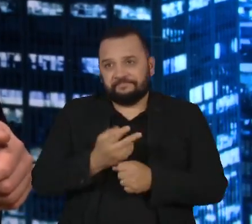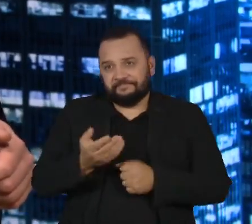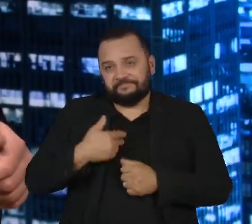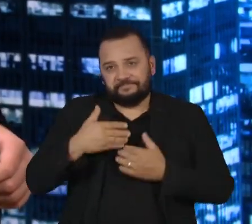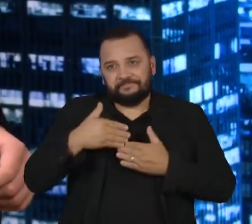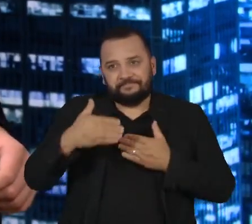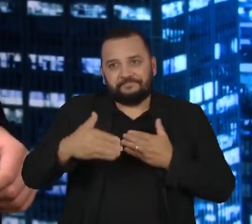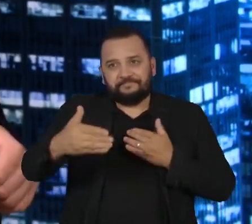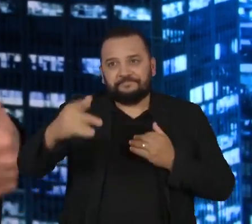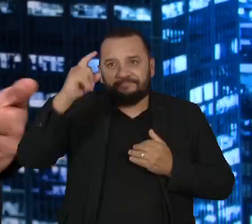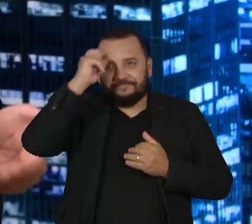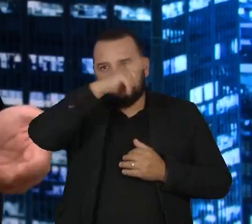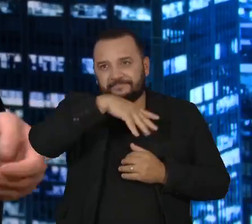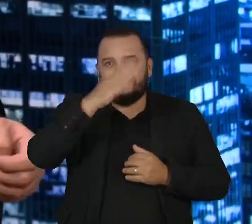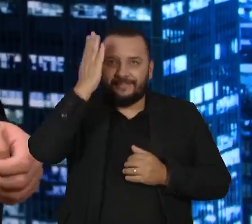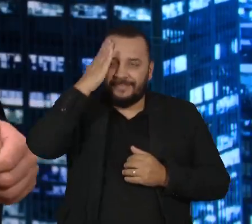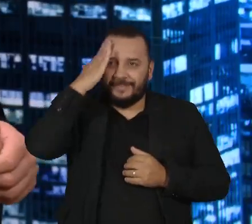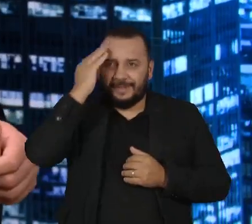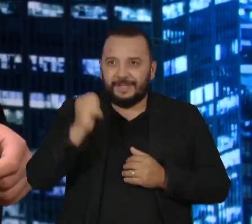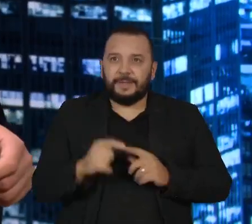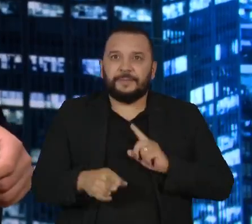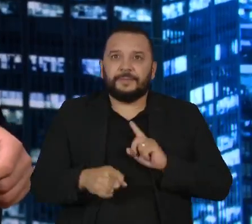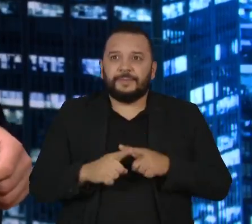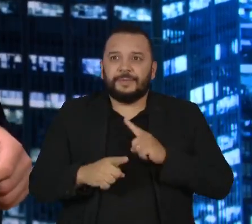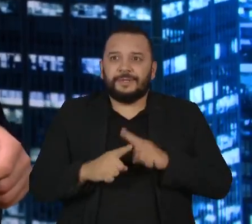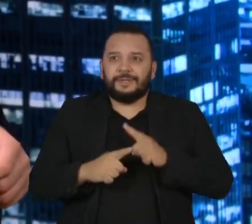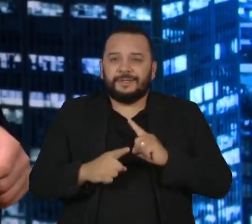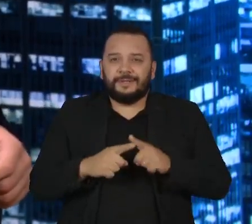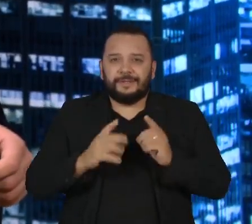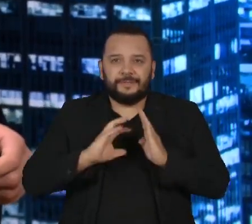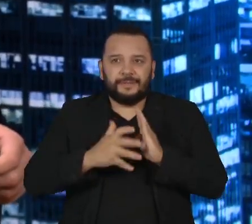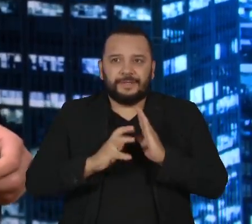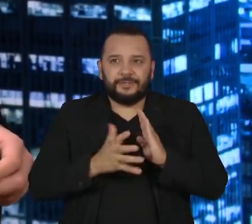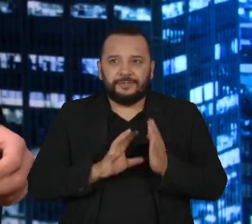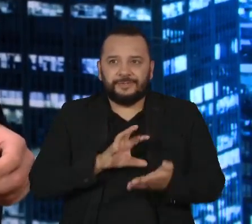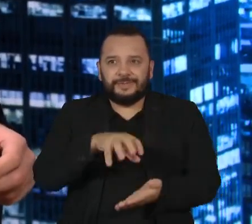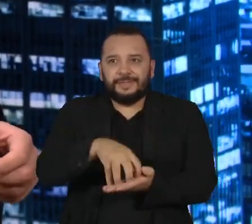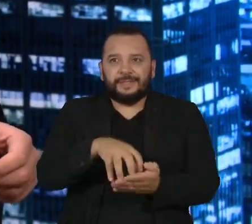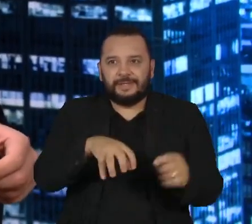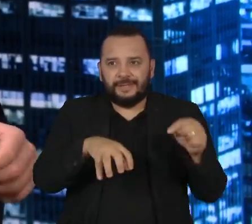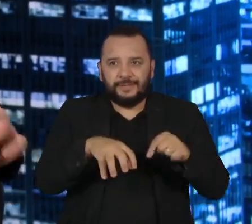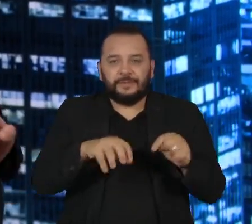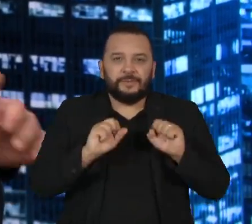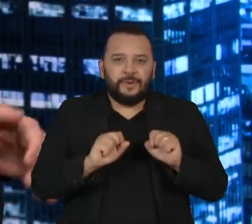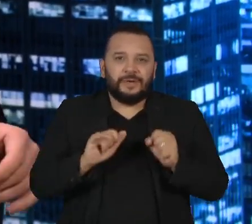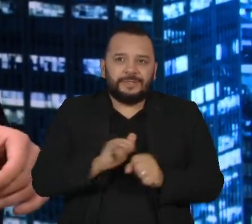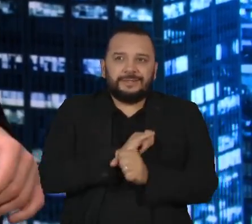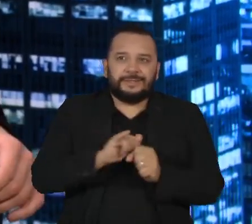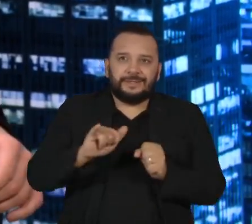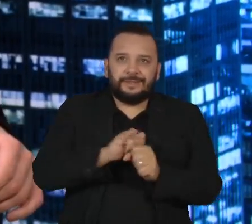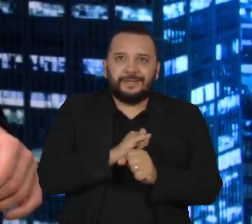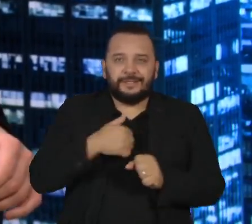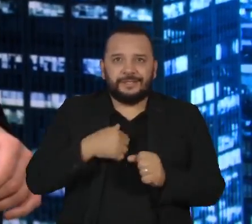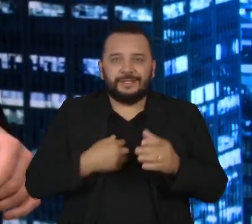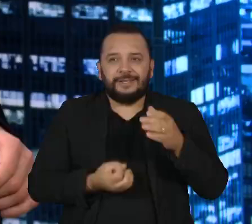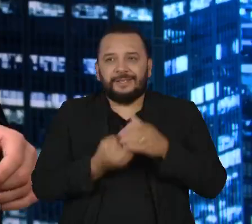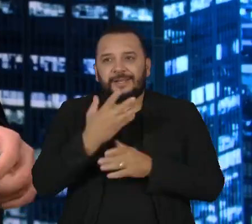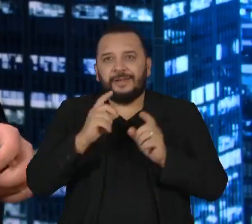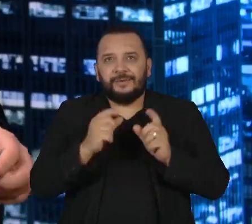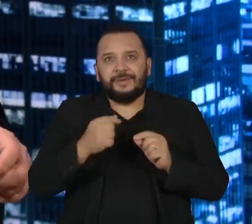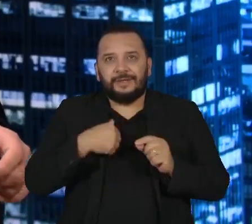né? Porque ainda há uma tendência desse mesmo centrão buscar formas de criar anistias, né, para